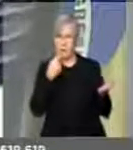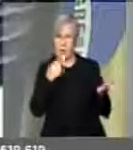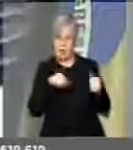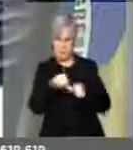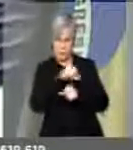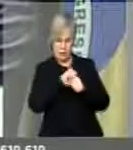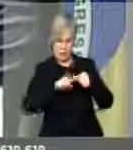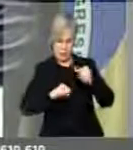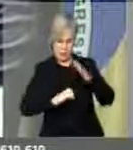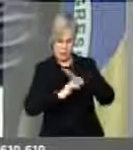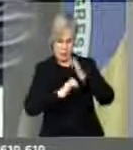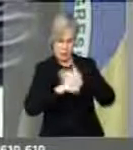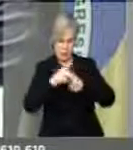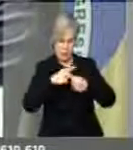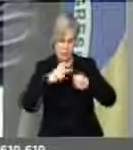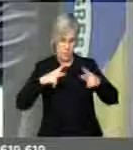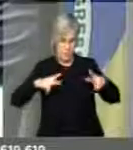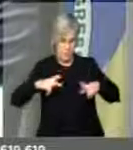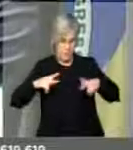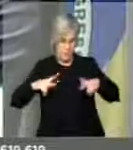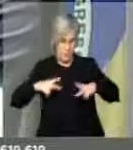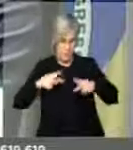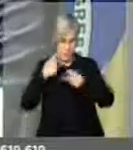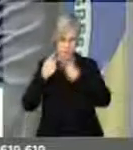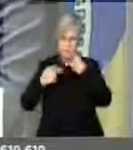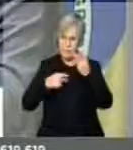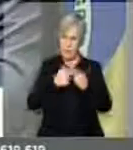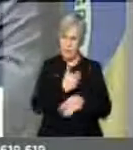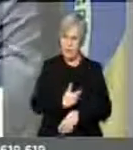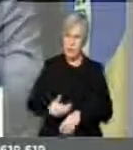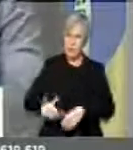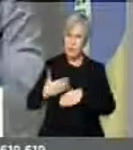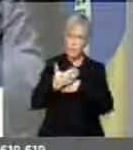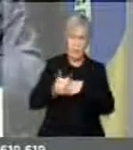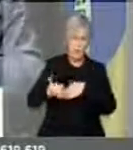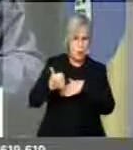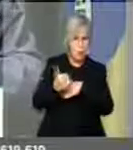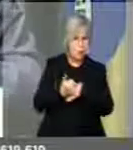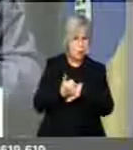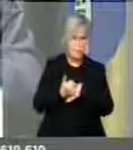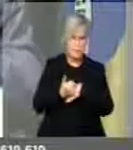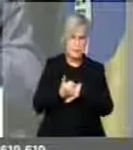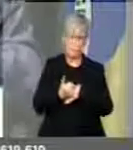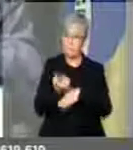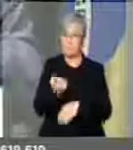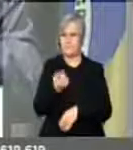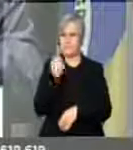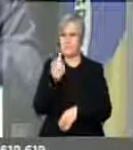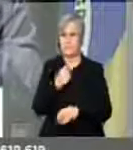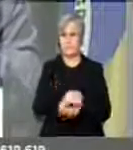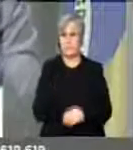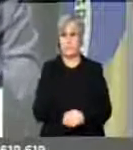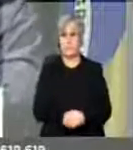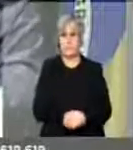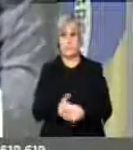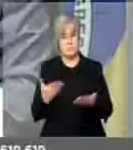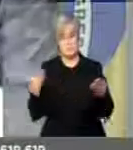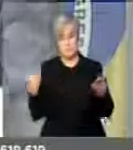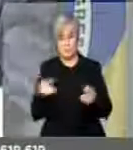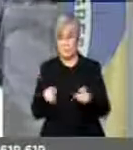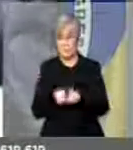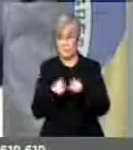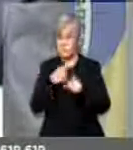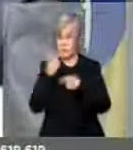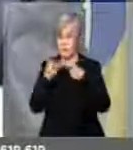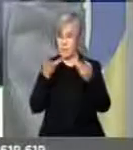de Petrobras e de governo golpista. Mas ainda, senhor presidente, eu queria